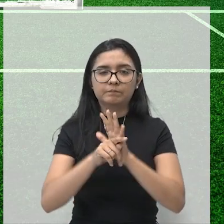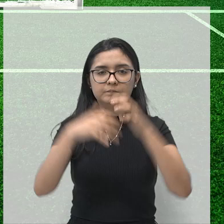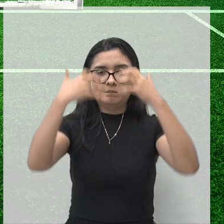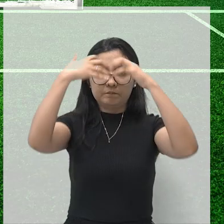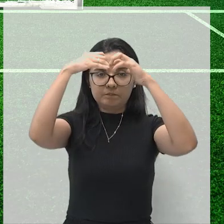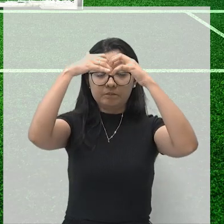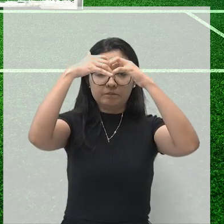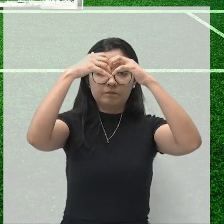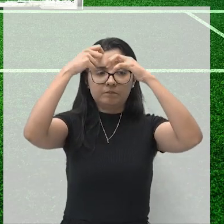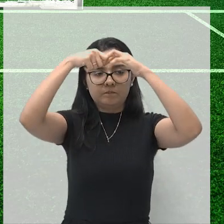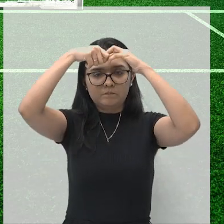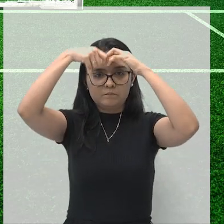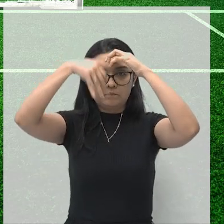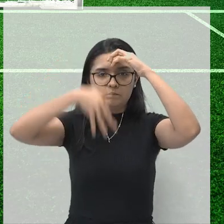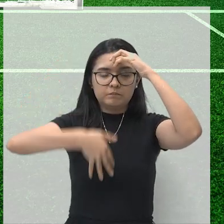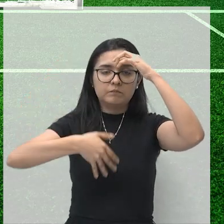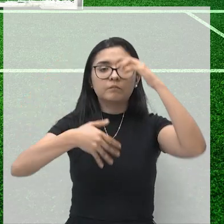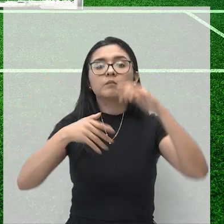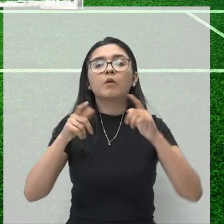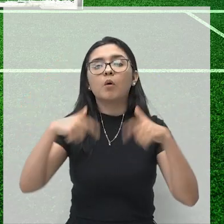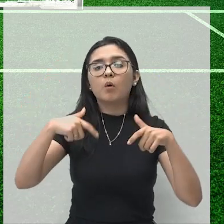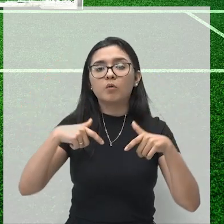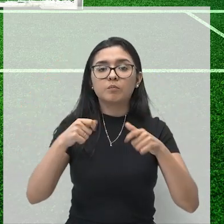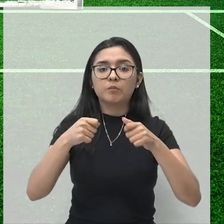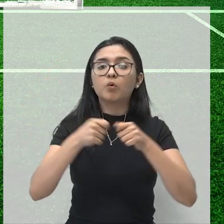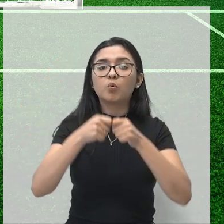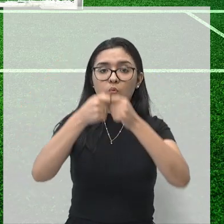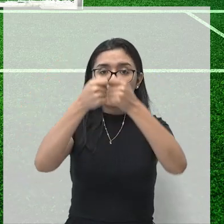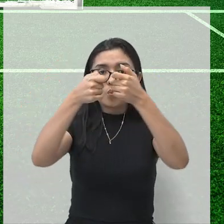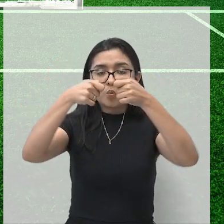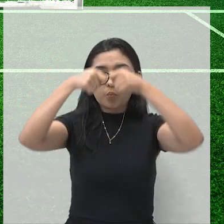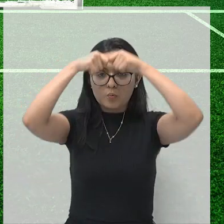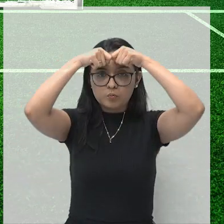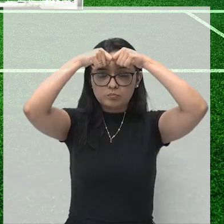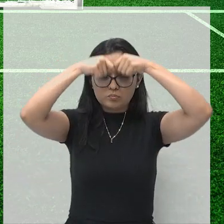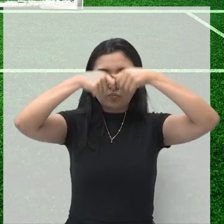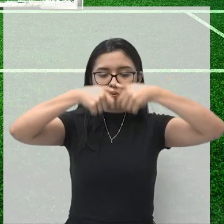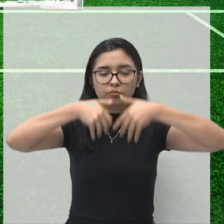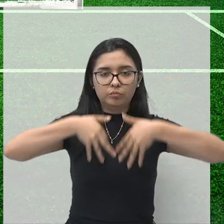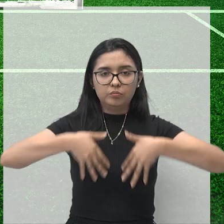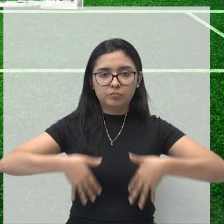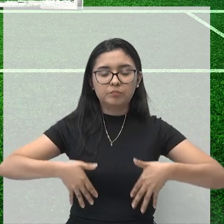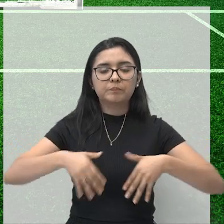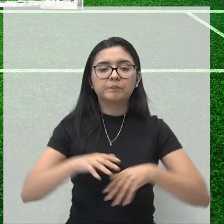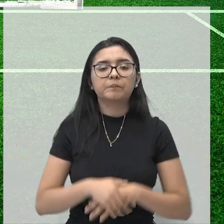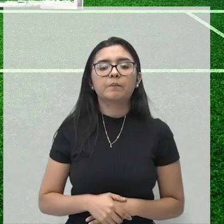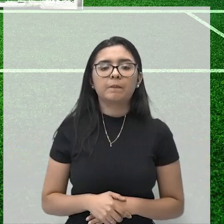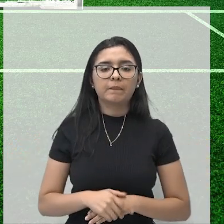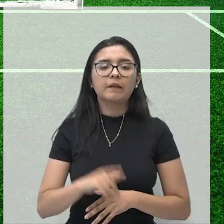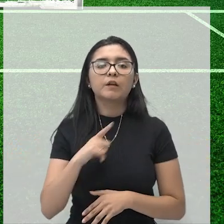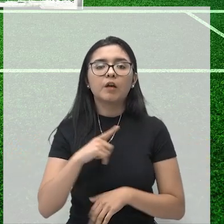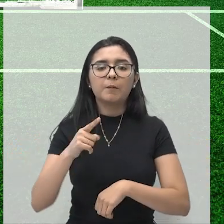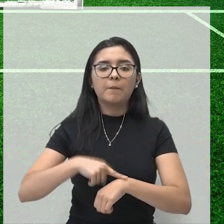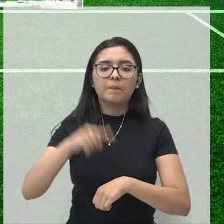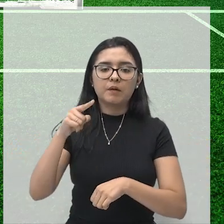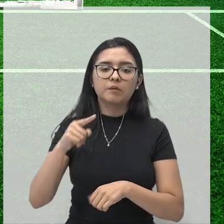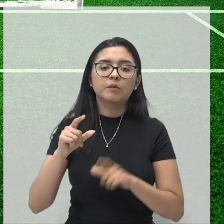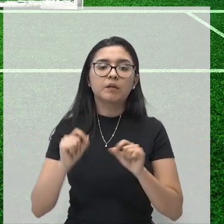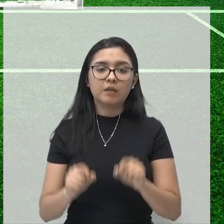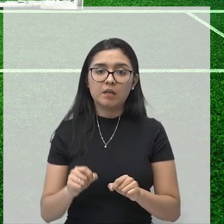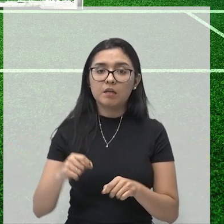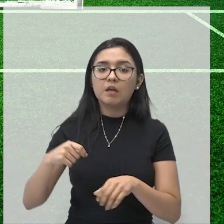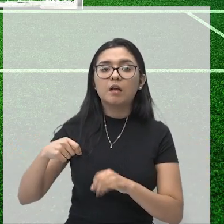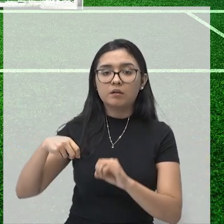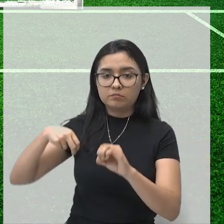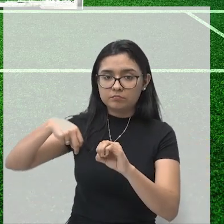nervoso periférico mandam a informação para o corpo dele, né? É aquele momento que ele recepciona a bola, ou então